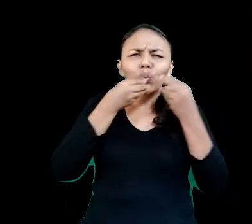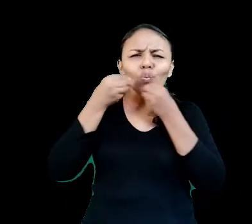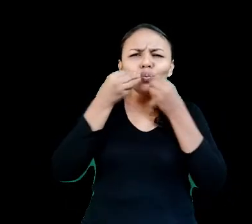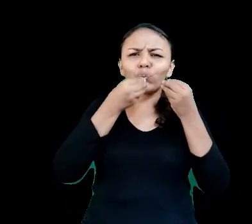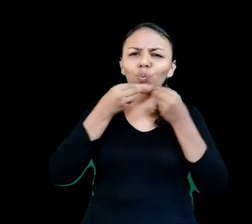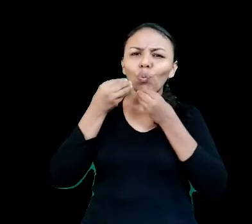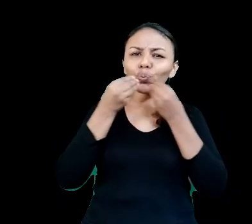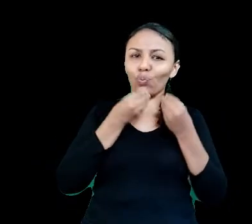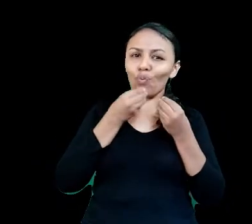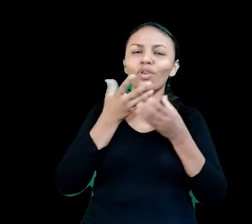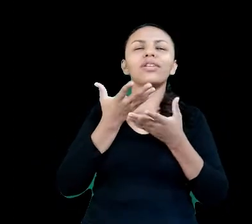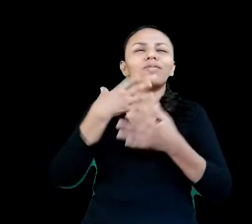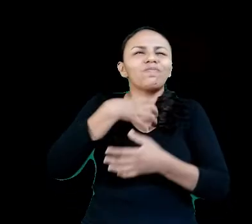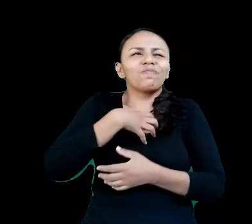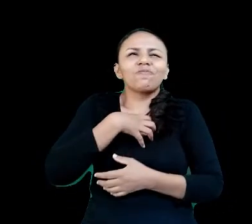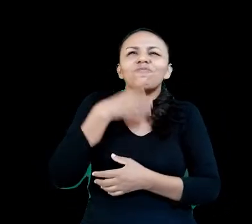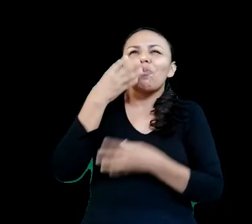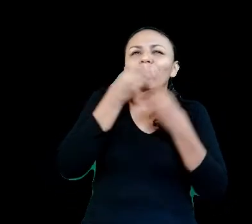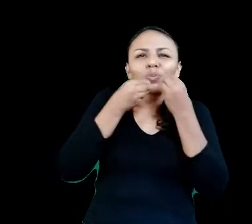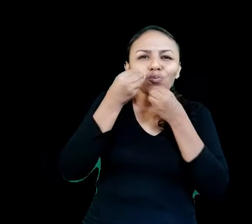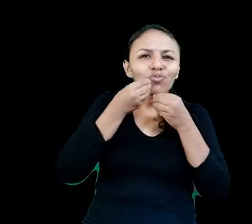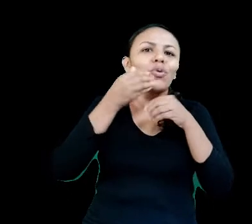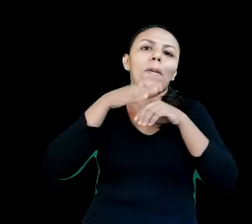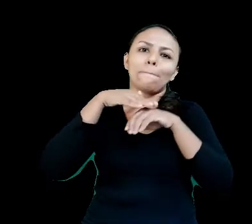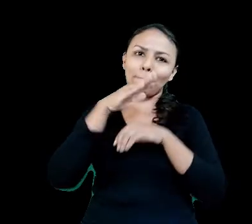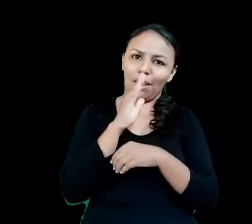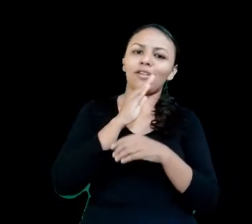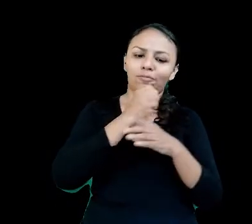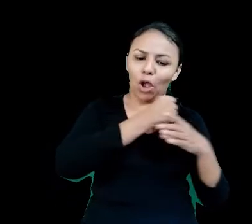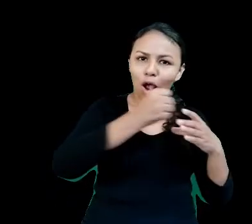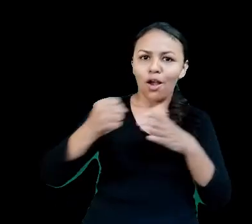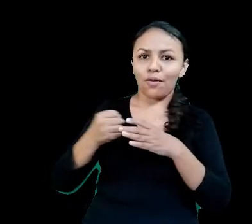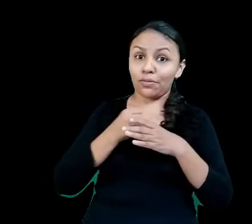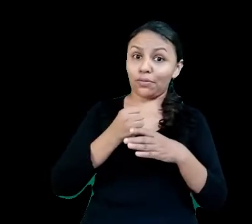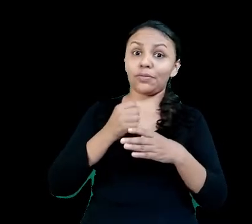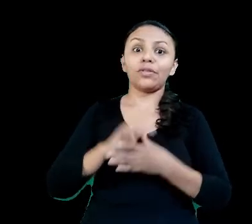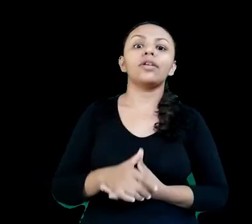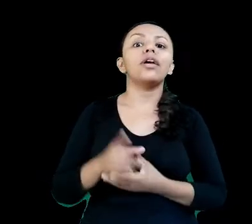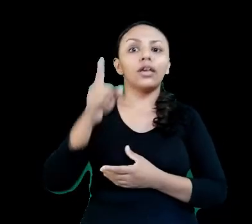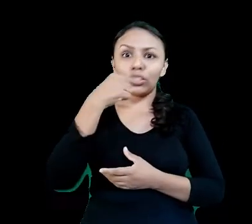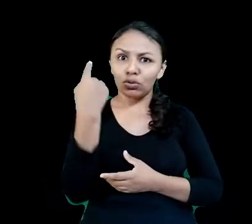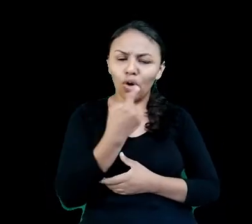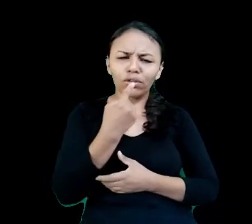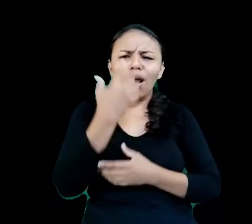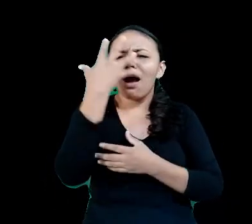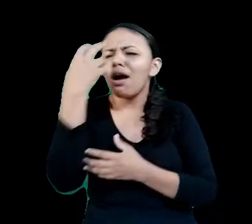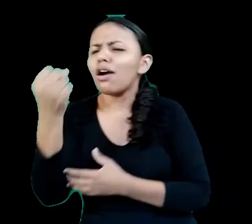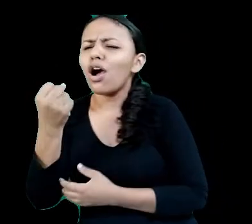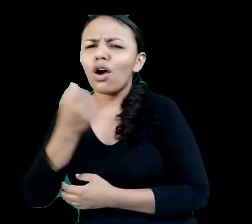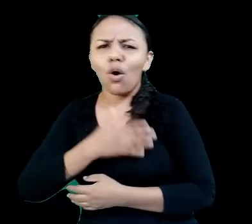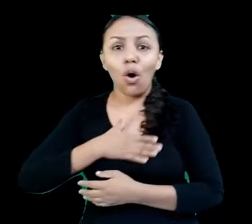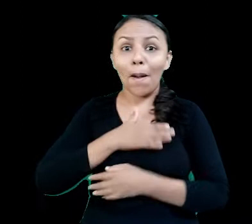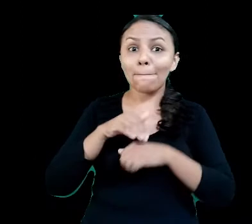dizer isso? Ele dá mais sabor às nossas preparações. E nós somos muito mais atraídos pelo doce